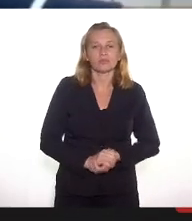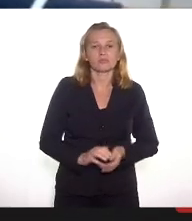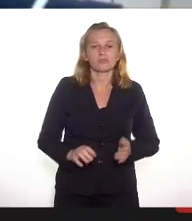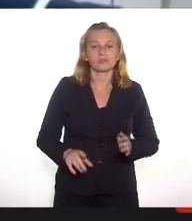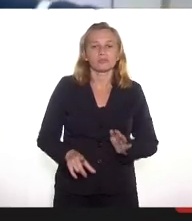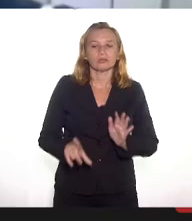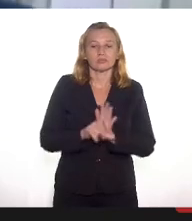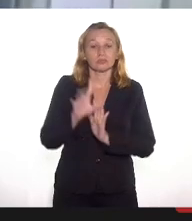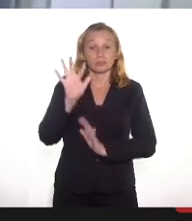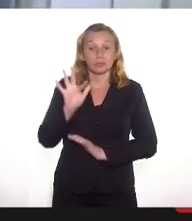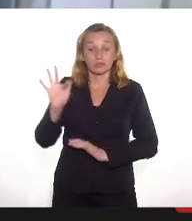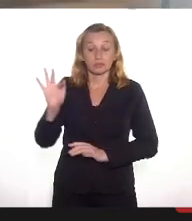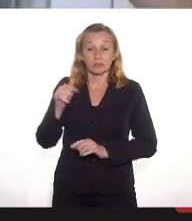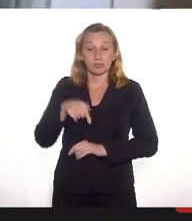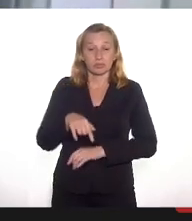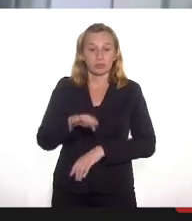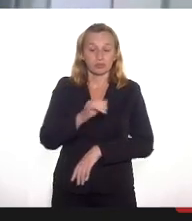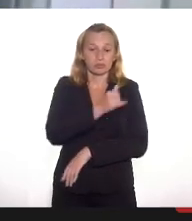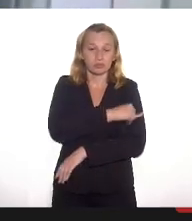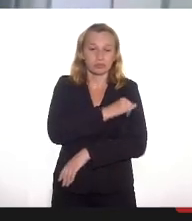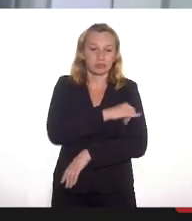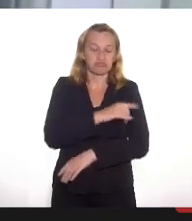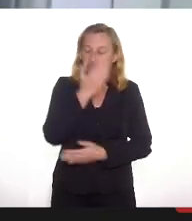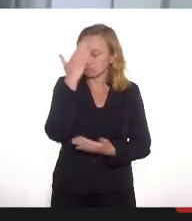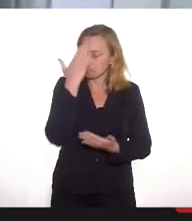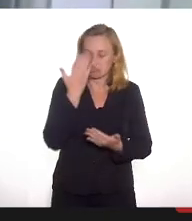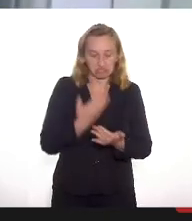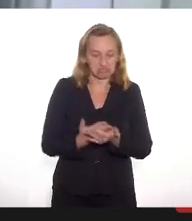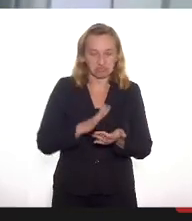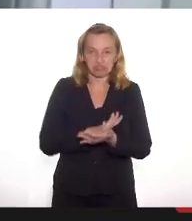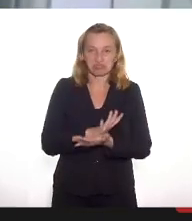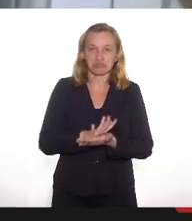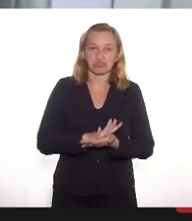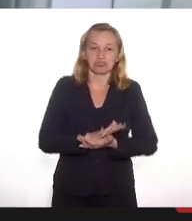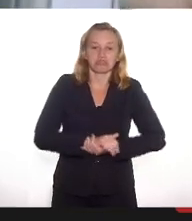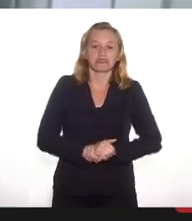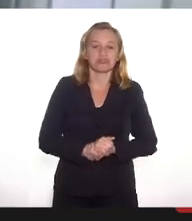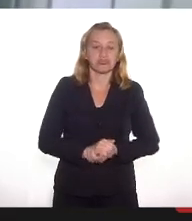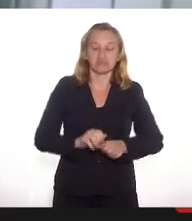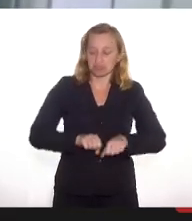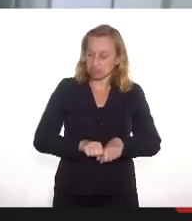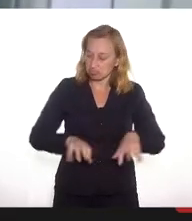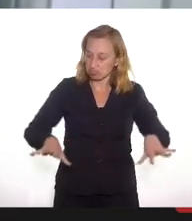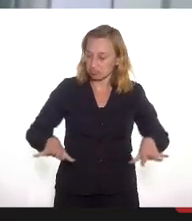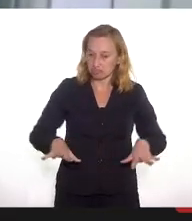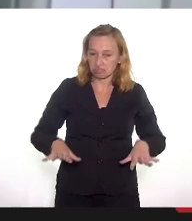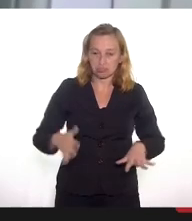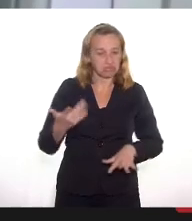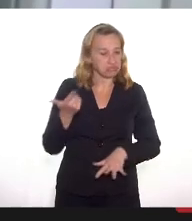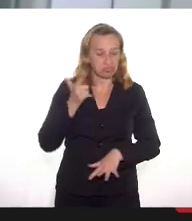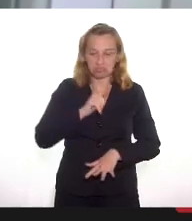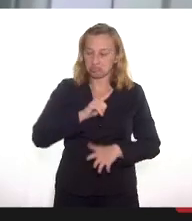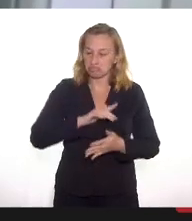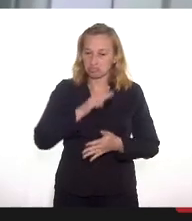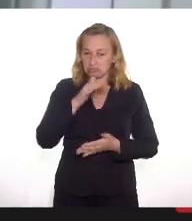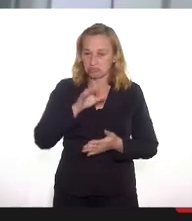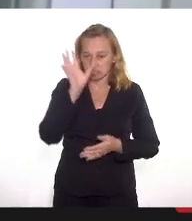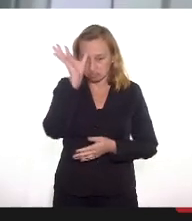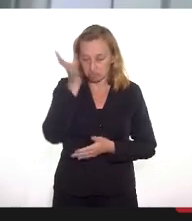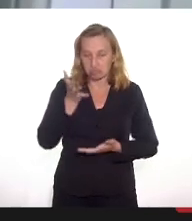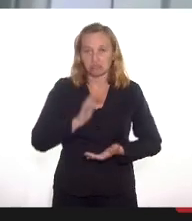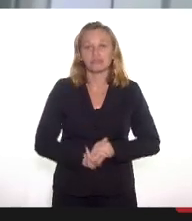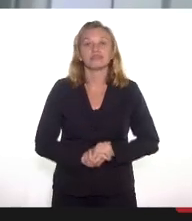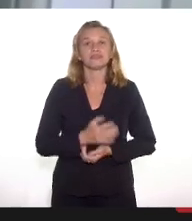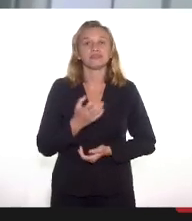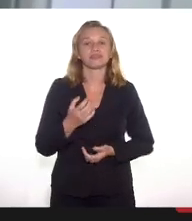federais aqui no Rio de Janeiro que ficaram inacreditavelmente ociosos em plena pandemia que a gente não conseguiu resolver então queria